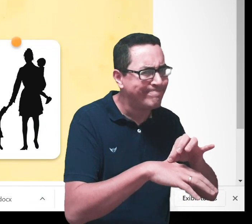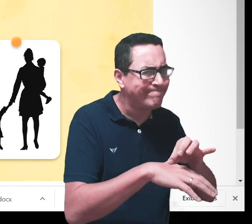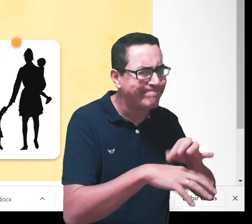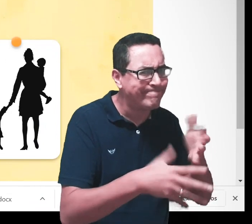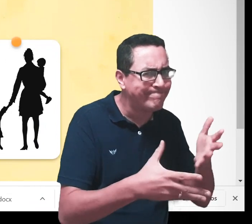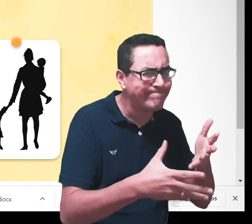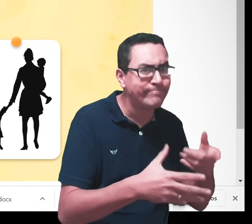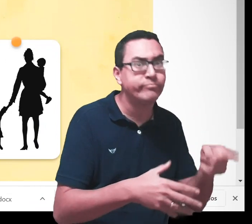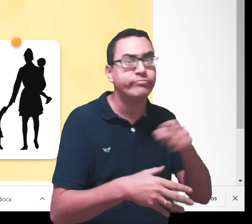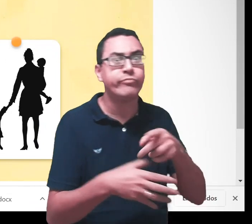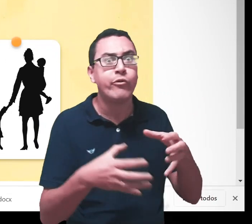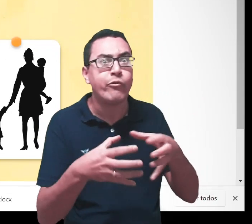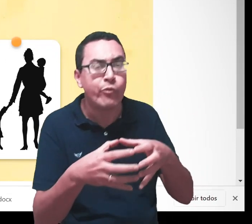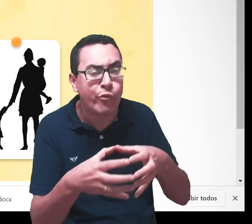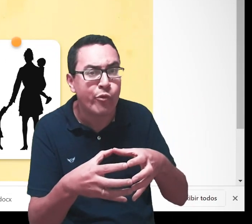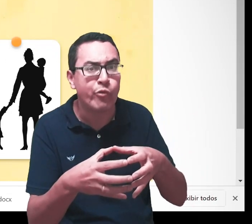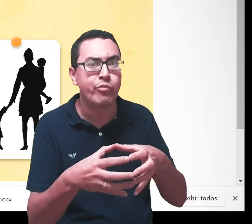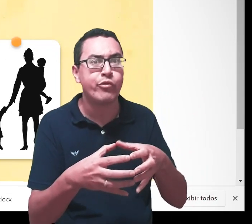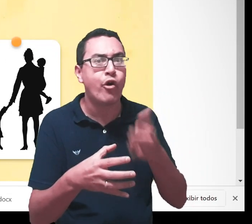Lembra folhas?